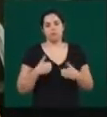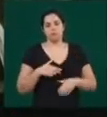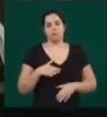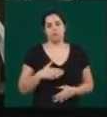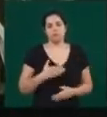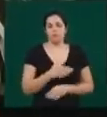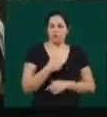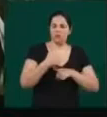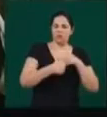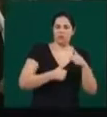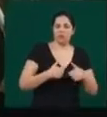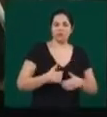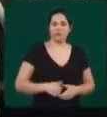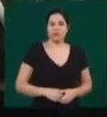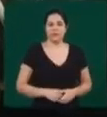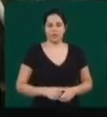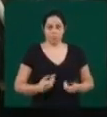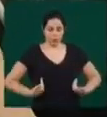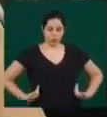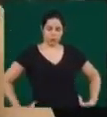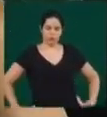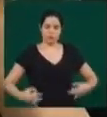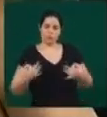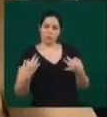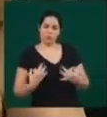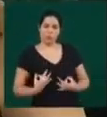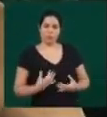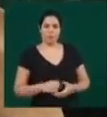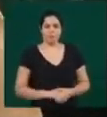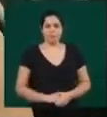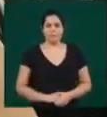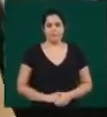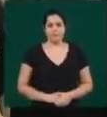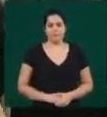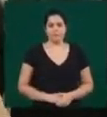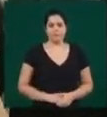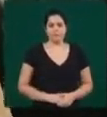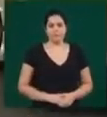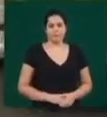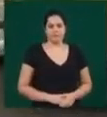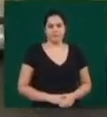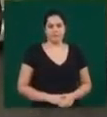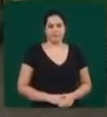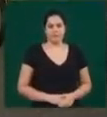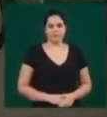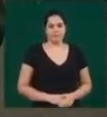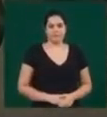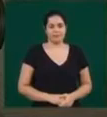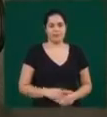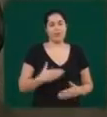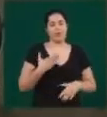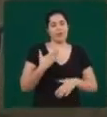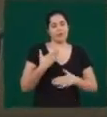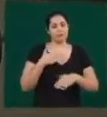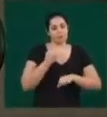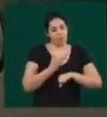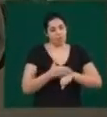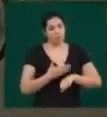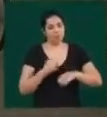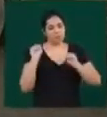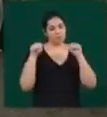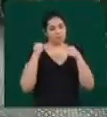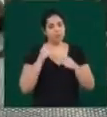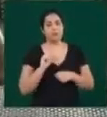também para manter o corpo físico, né? Mentalmente, corpo são. A prática de exercícios é sinônimo de